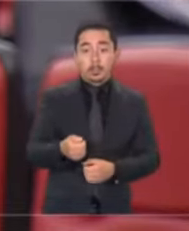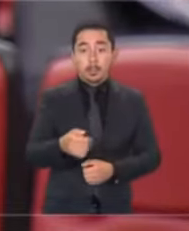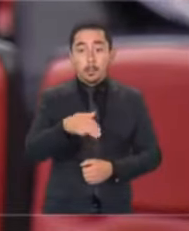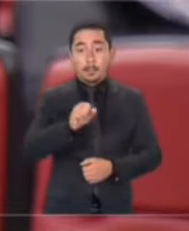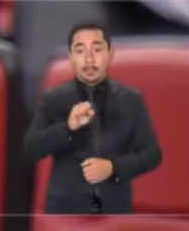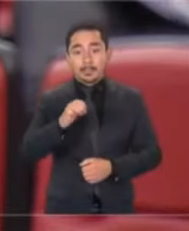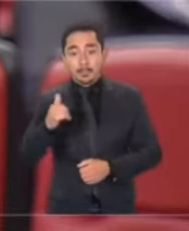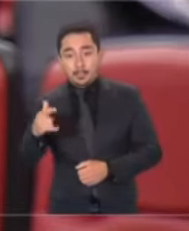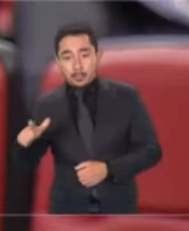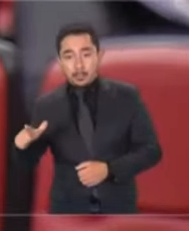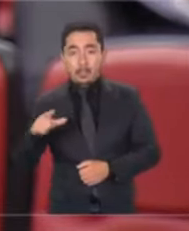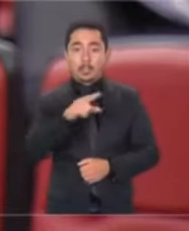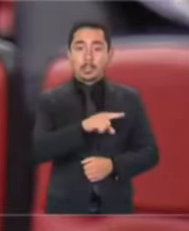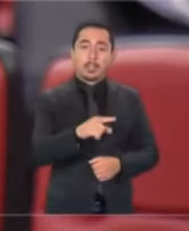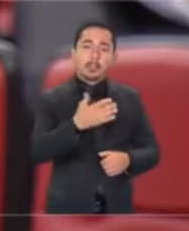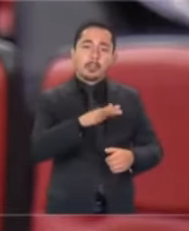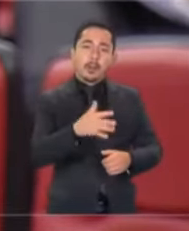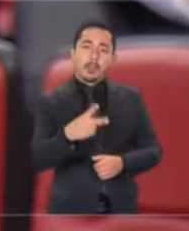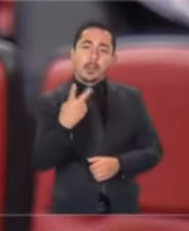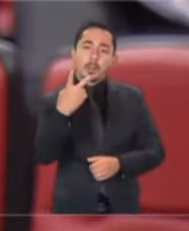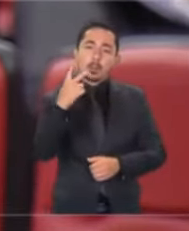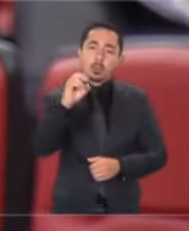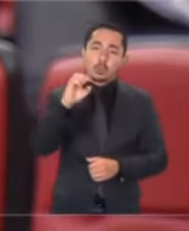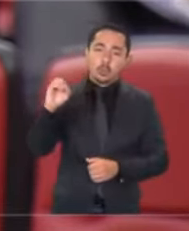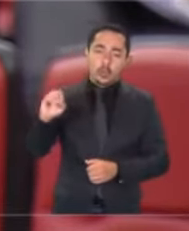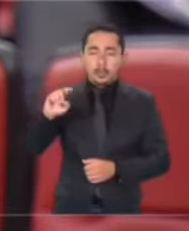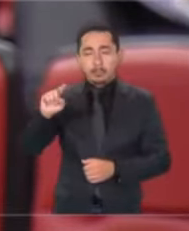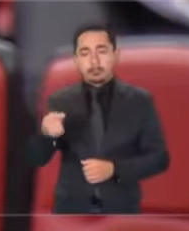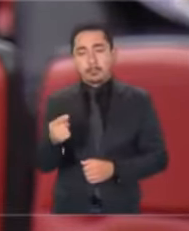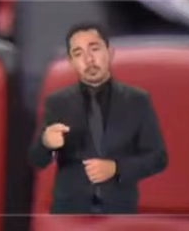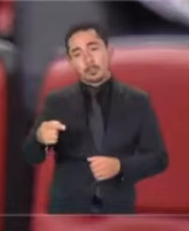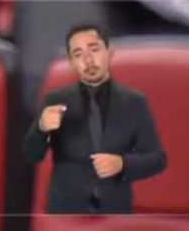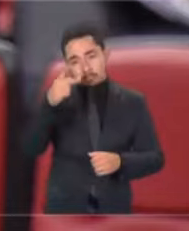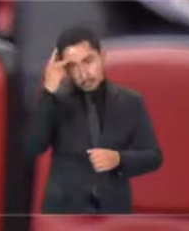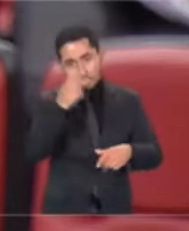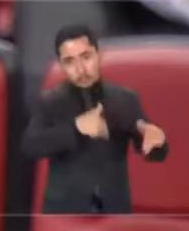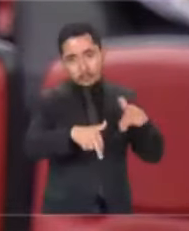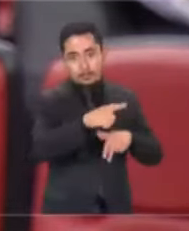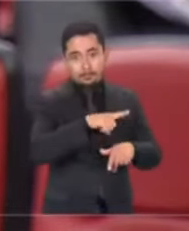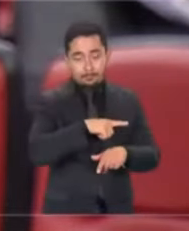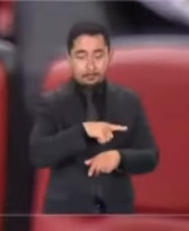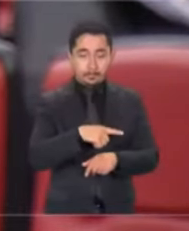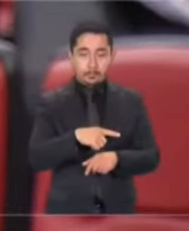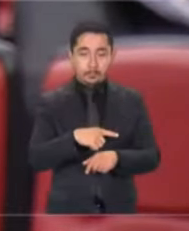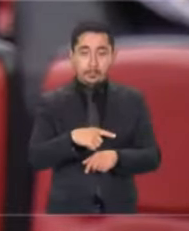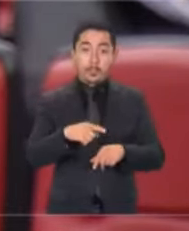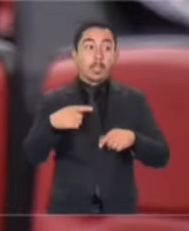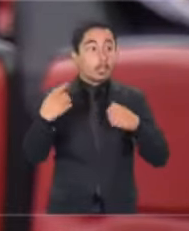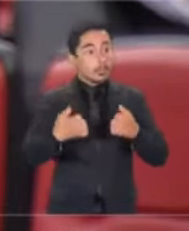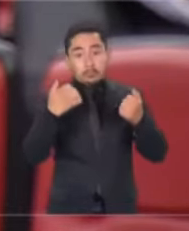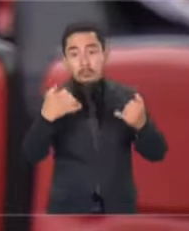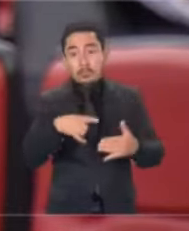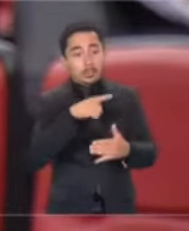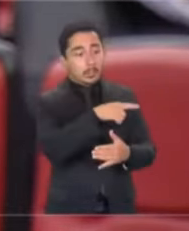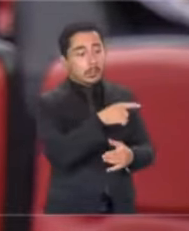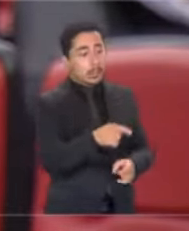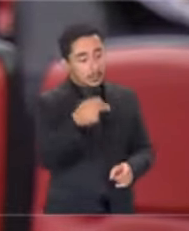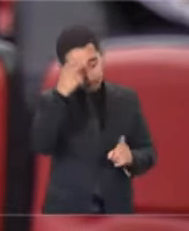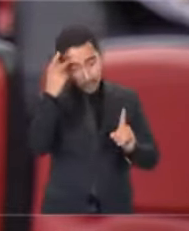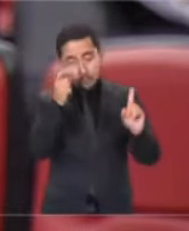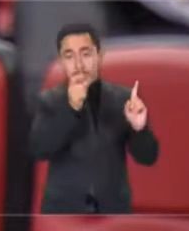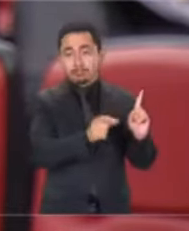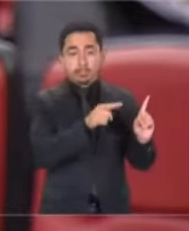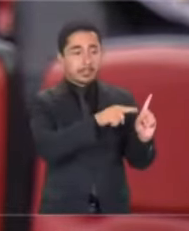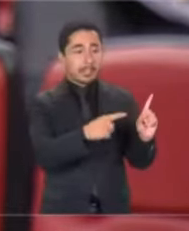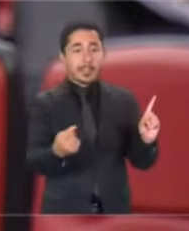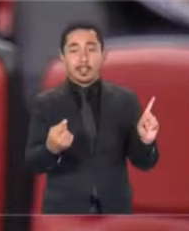ao também pequeno município de Morros. É essa candidatura que estamos falando, excelência, uma candidatura de uma candidata de baixa instrução, como são milhares